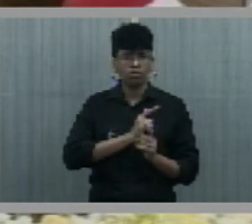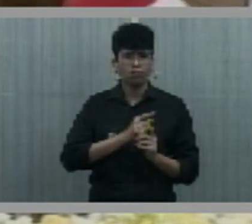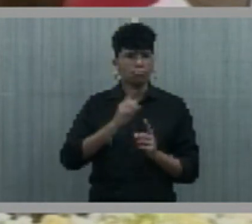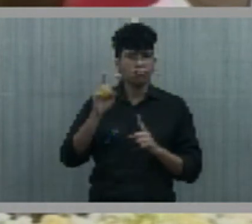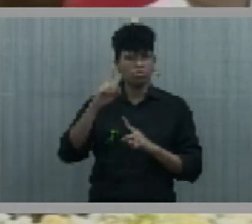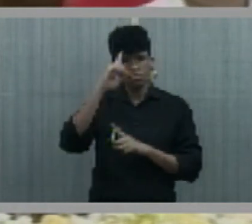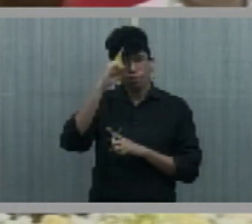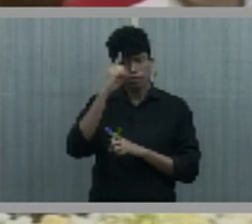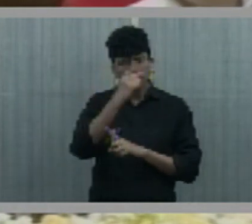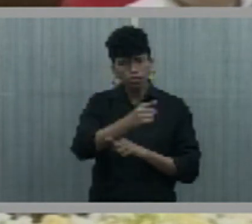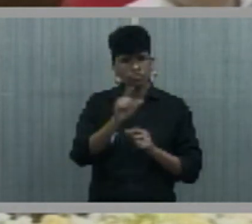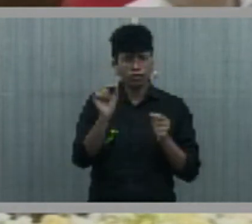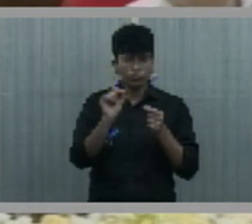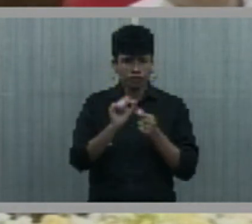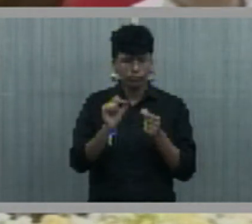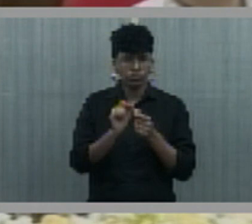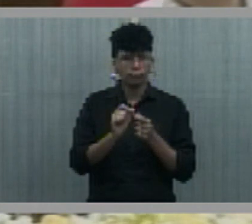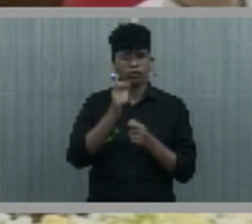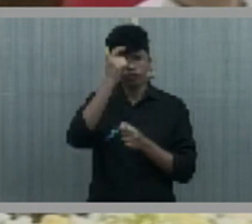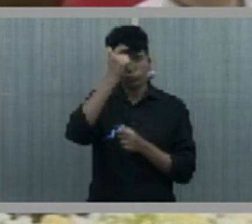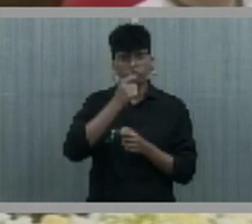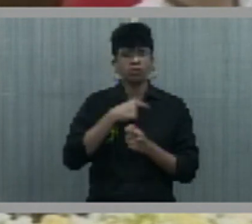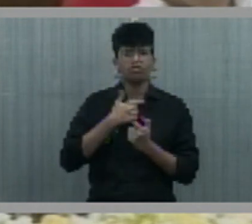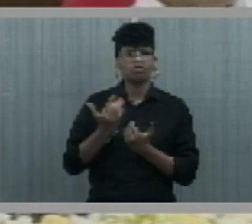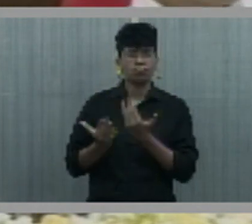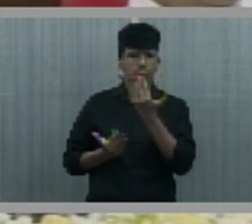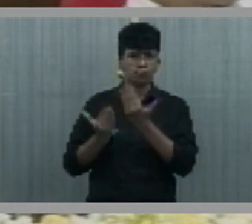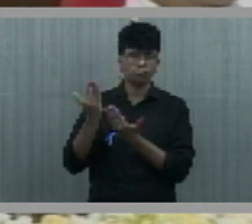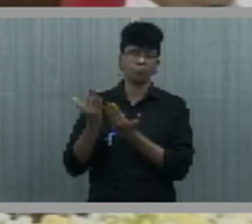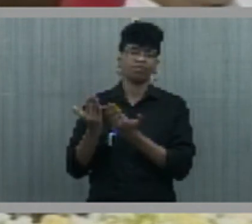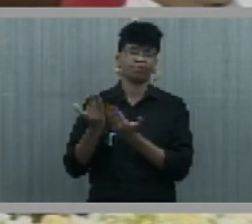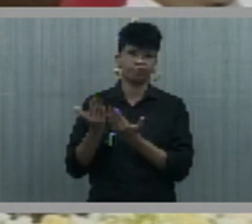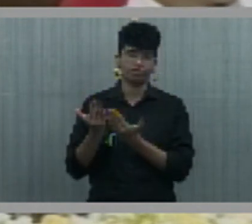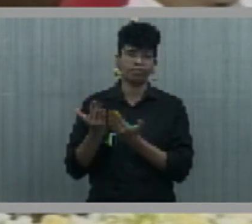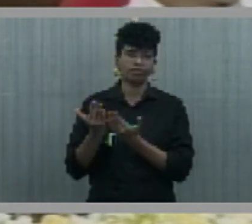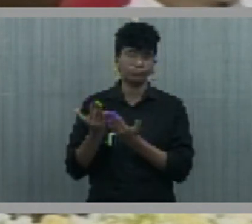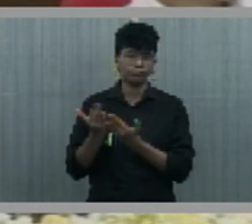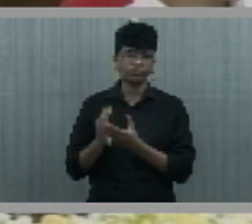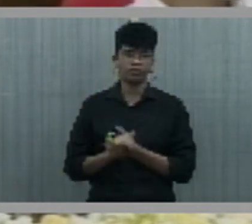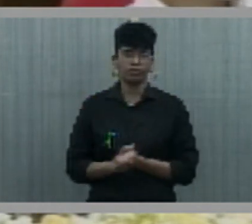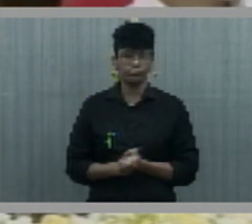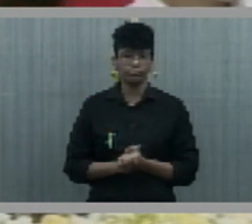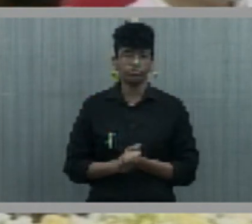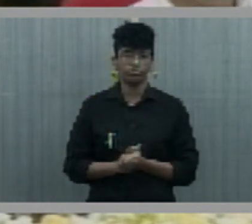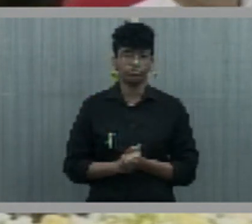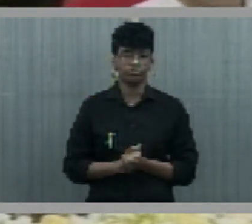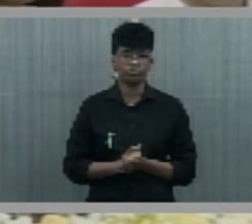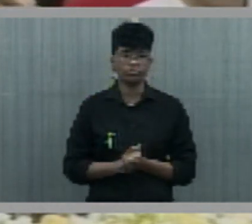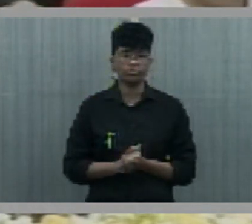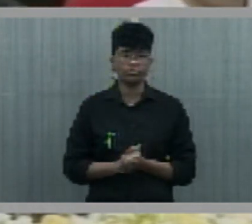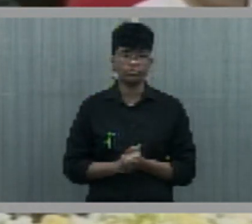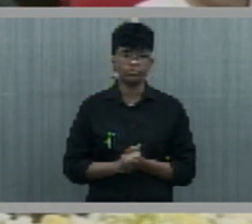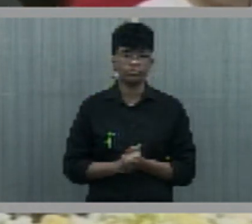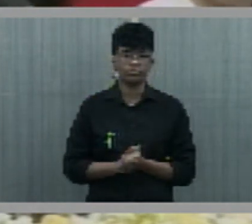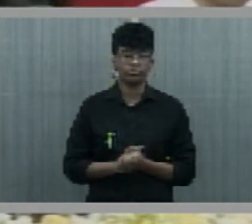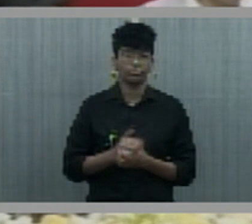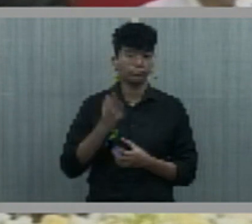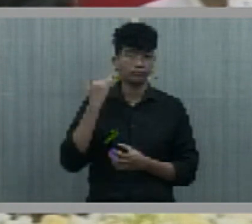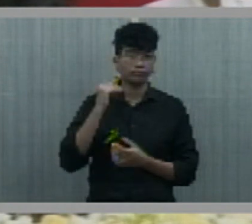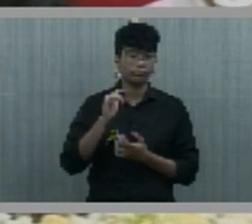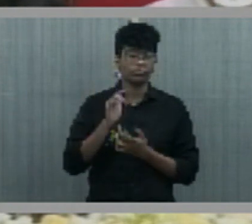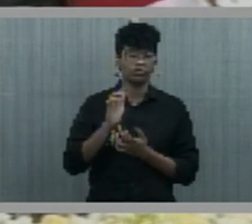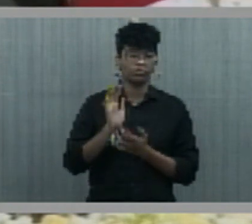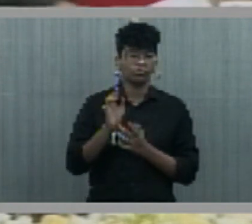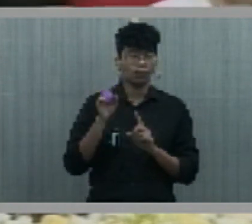mandaram, dizei, somos servos inúteis. É certo que a intenção de Jesus não é